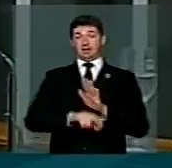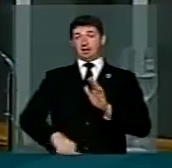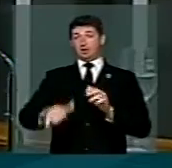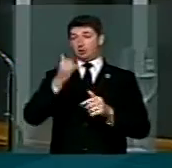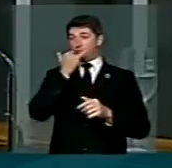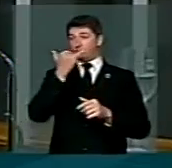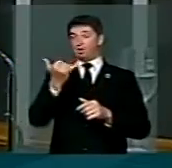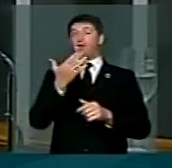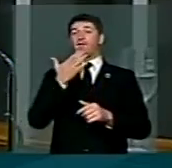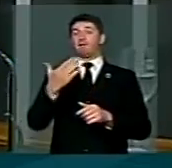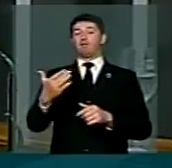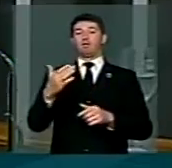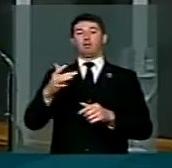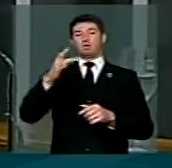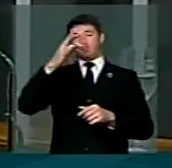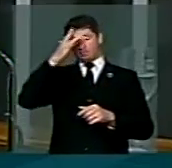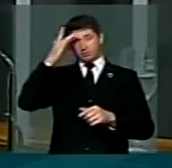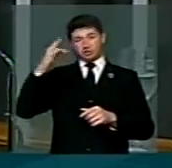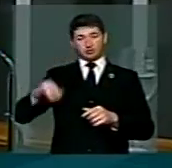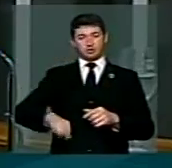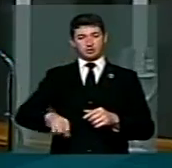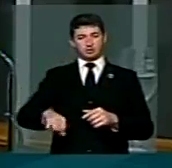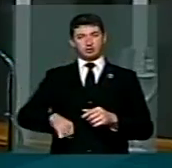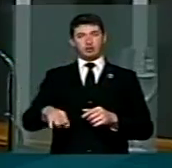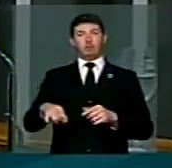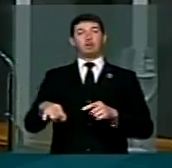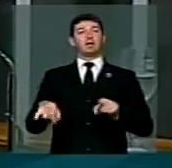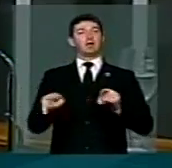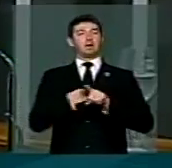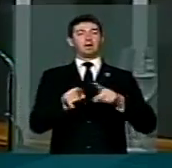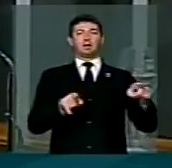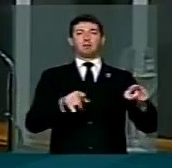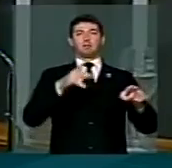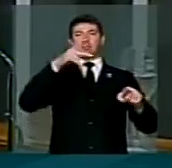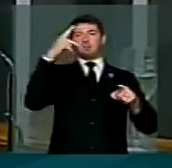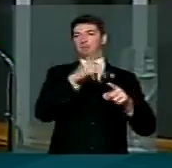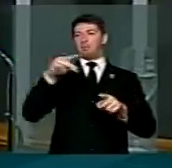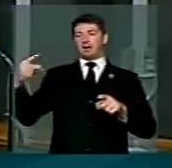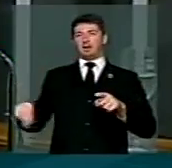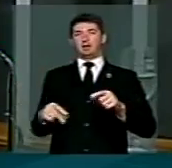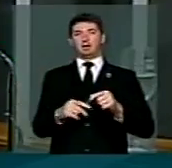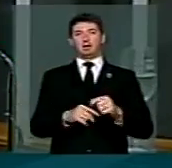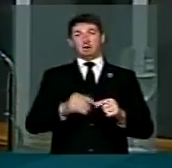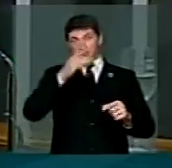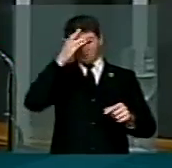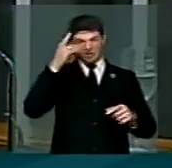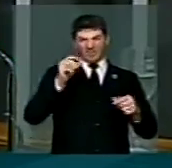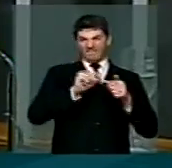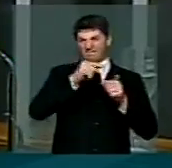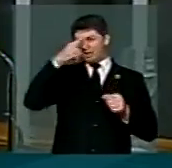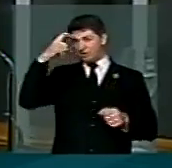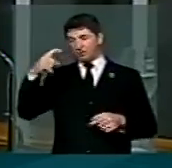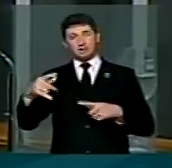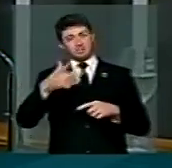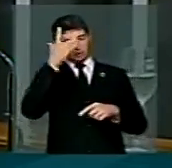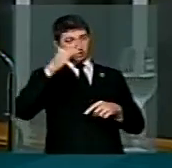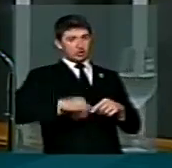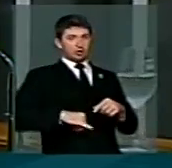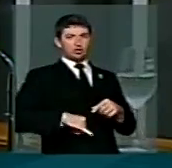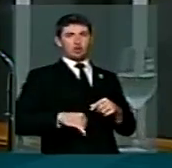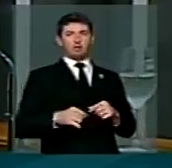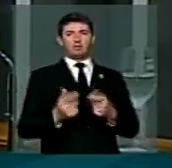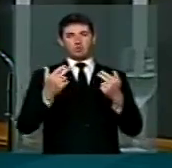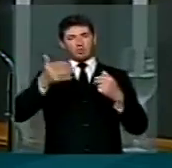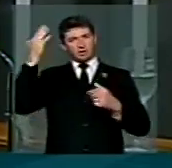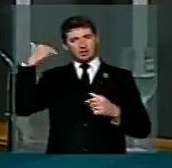anistia beneficia torturados e torturadores, criminosos e vítimas de um regime de arbítrio, como